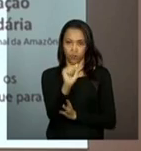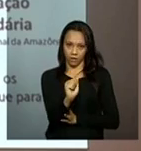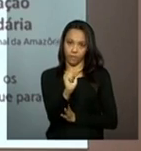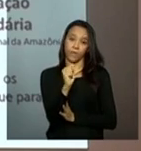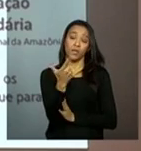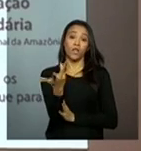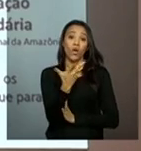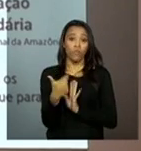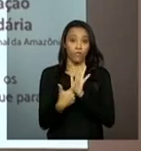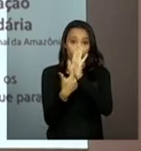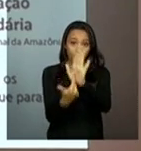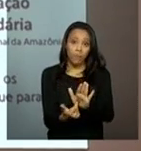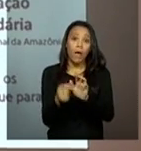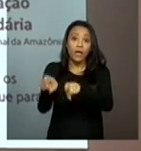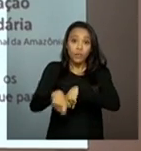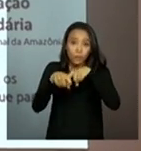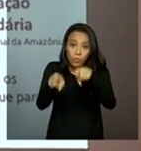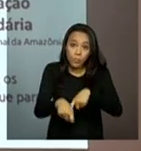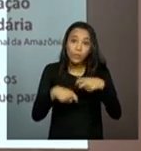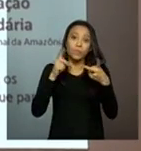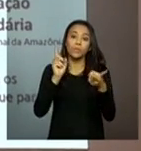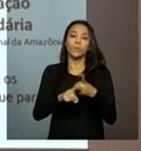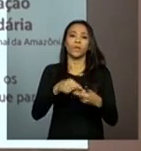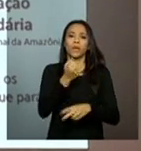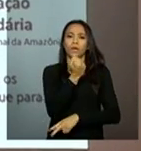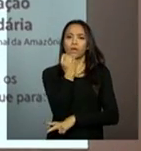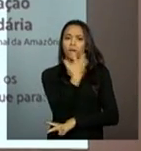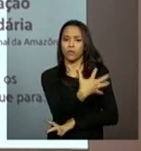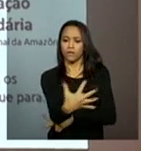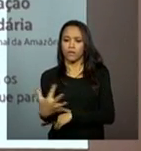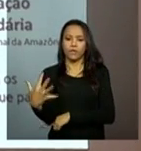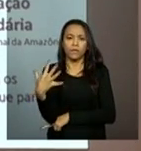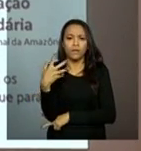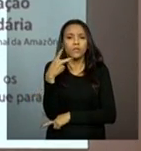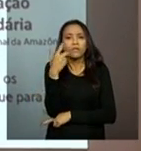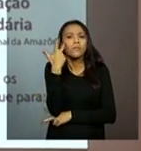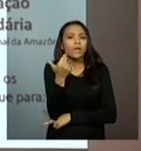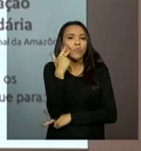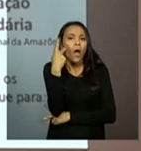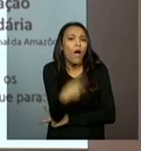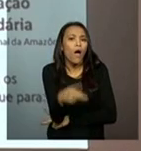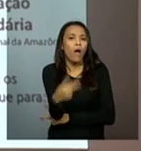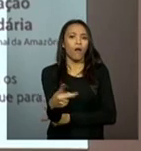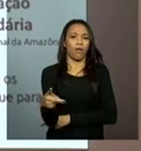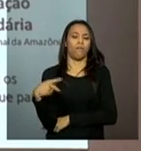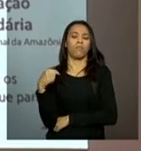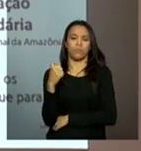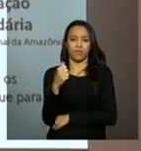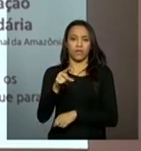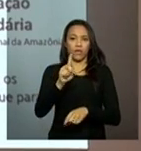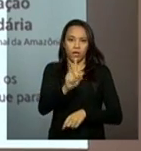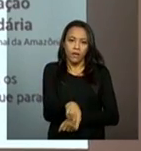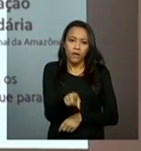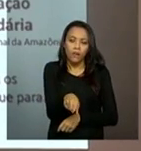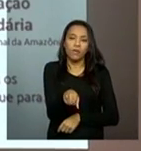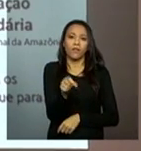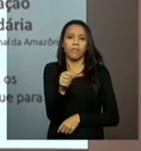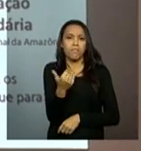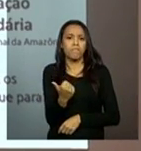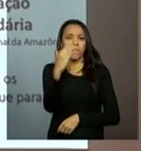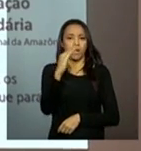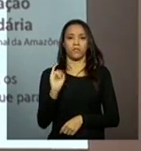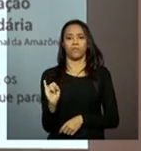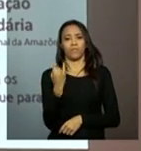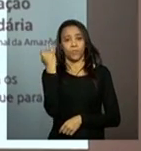destacando agricultura anual, pastagem, vegetação secundária, que são as categorias mais proeminentes e mais